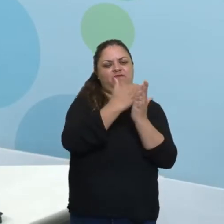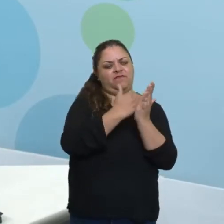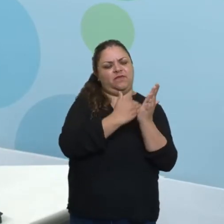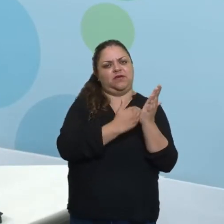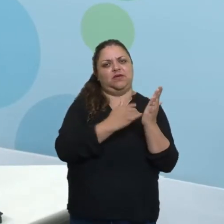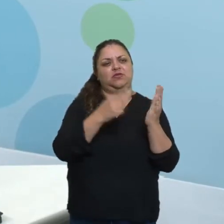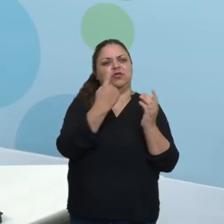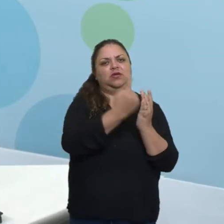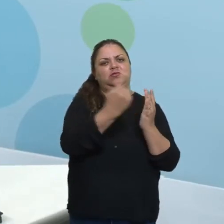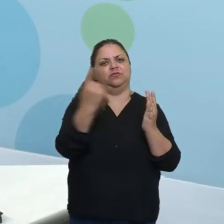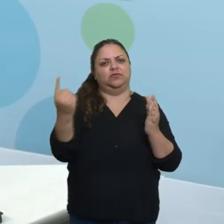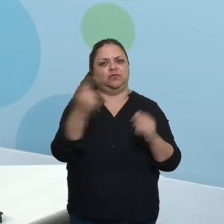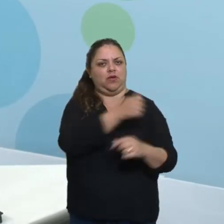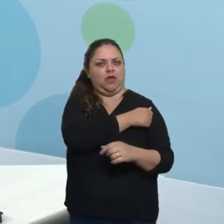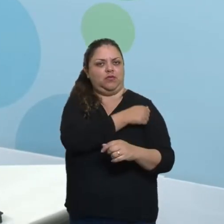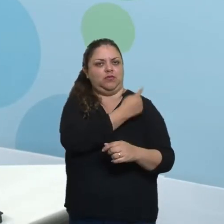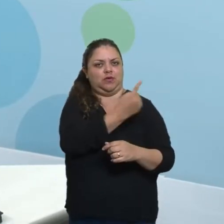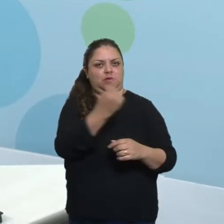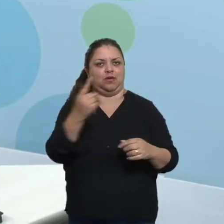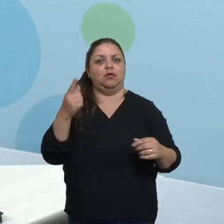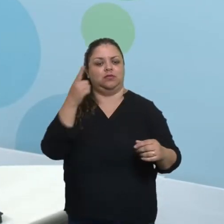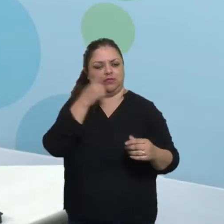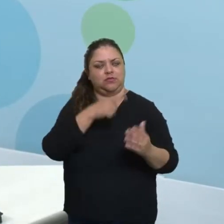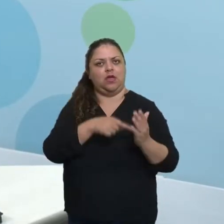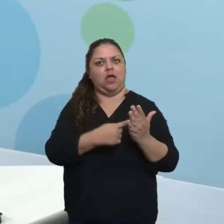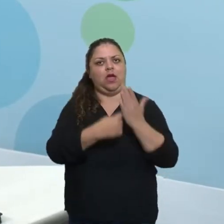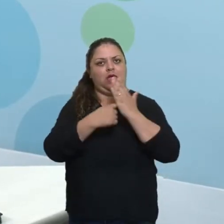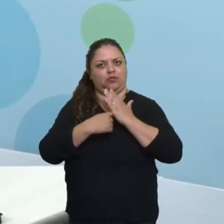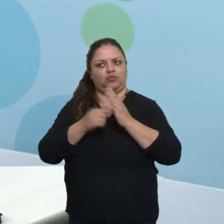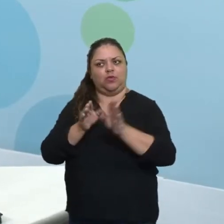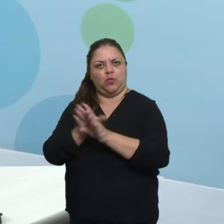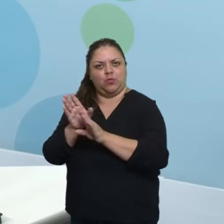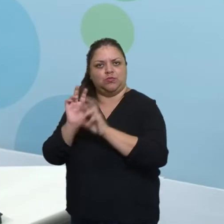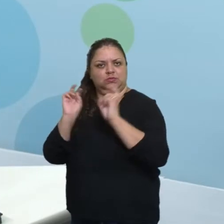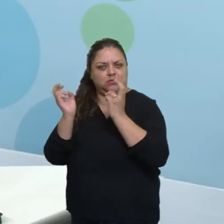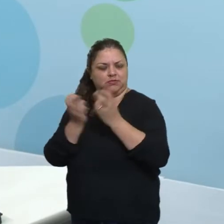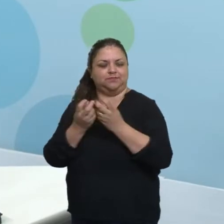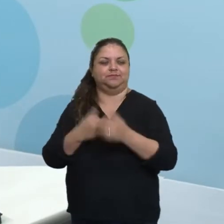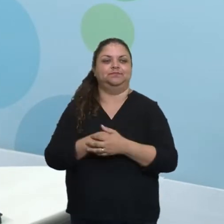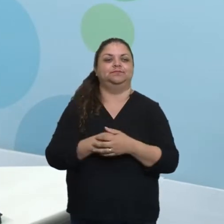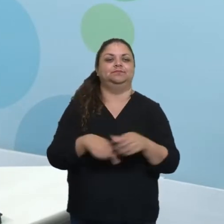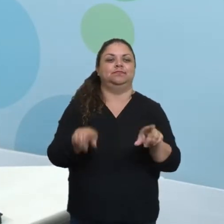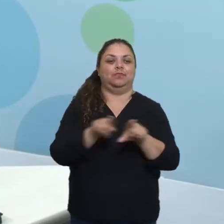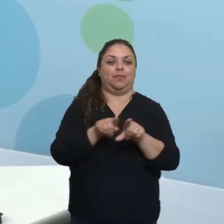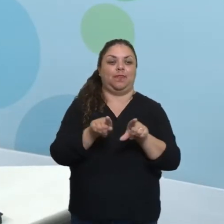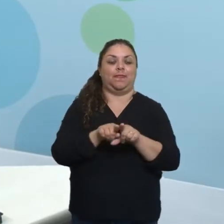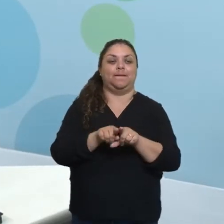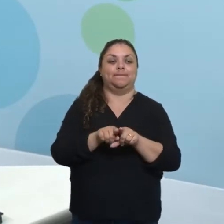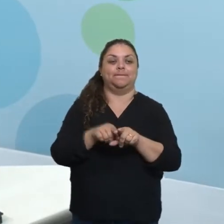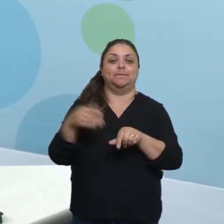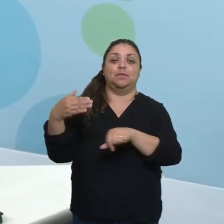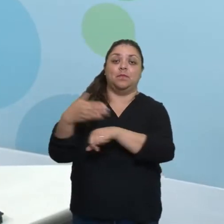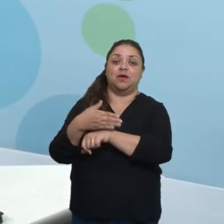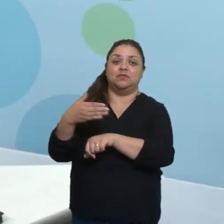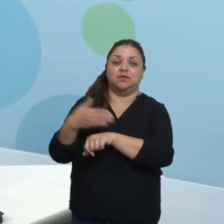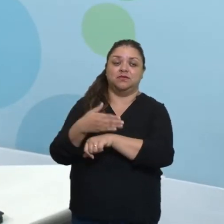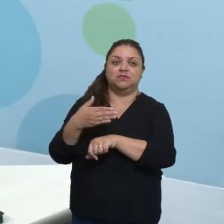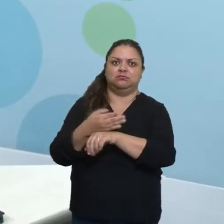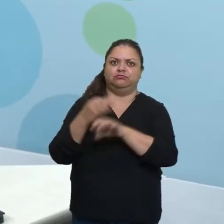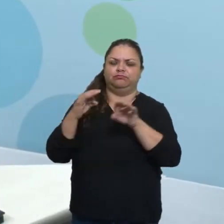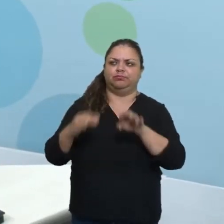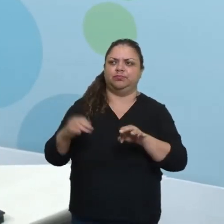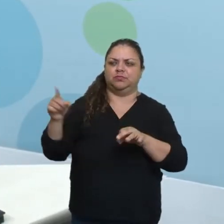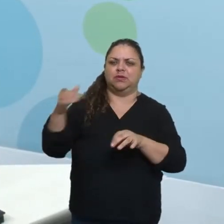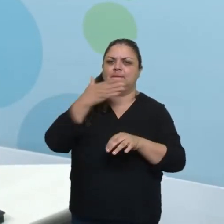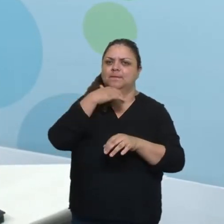hora e da elaboração do conselho de classe a participação efetiva contribuição colaborativas